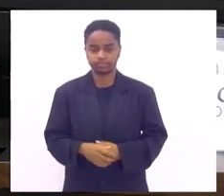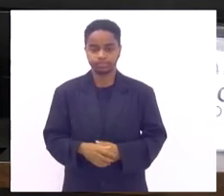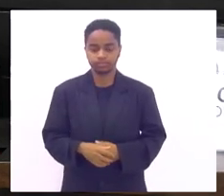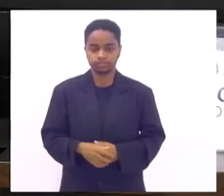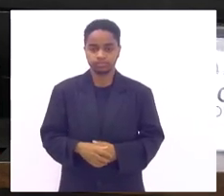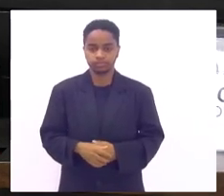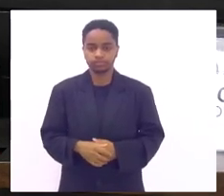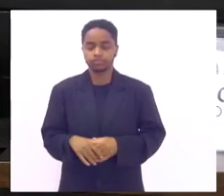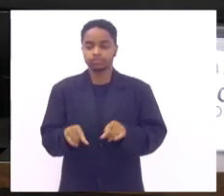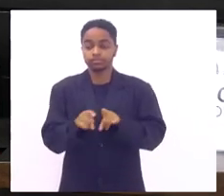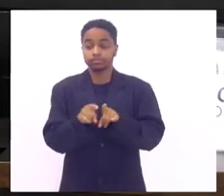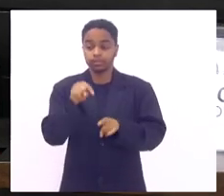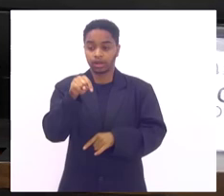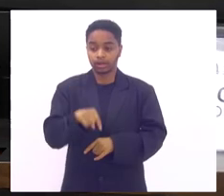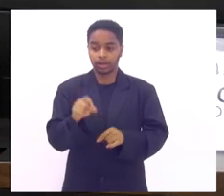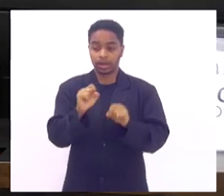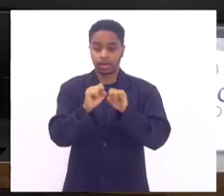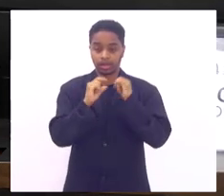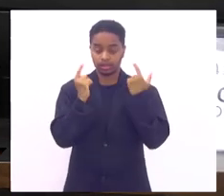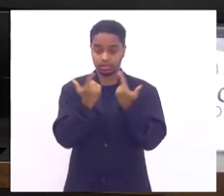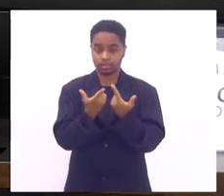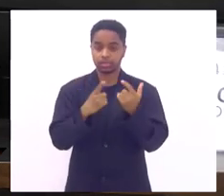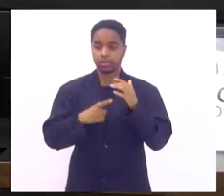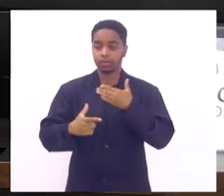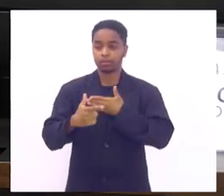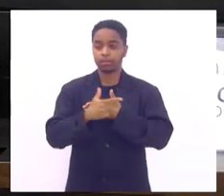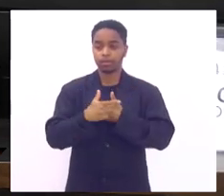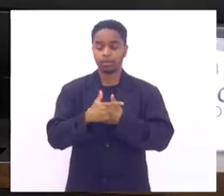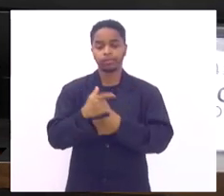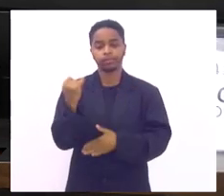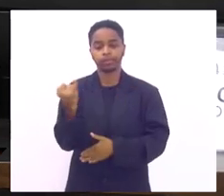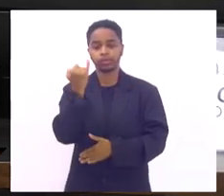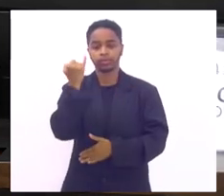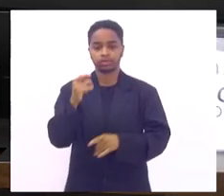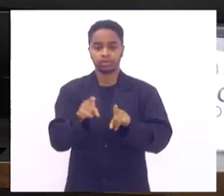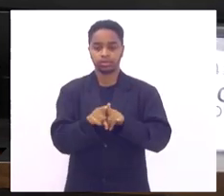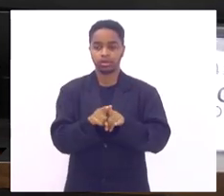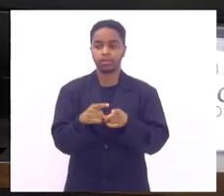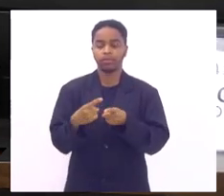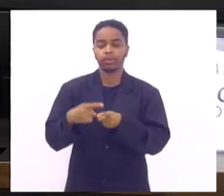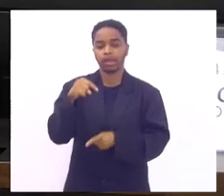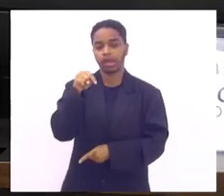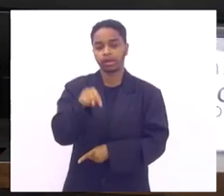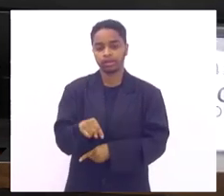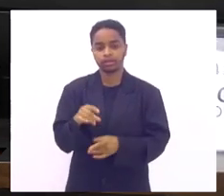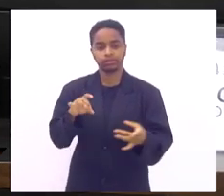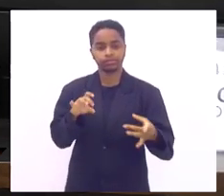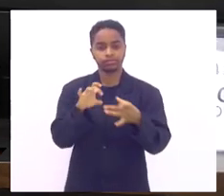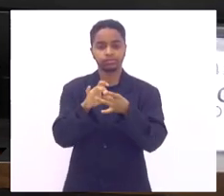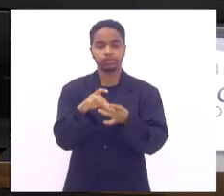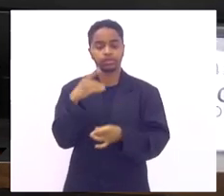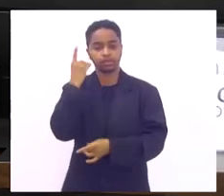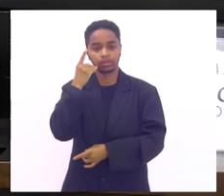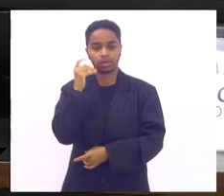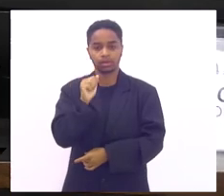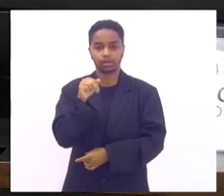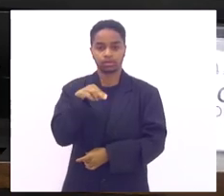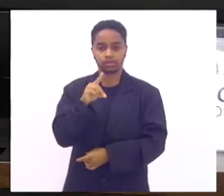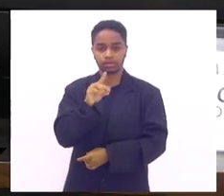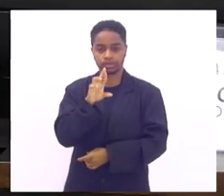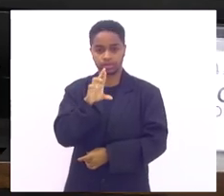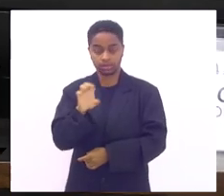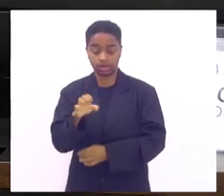Essa casa aqui, ela tem um papel importante. Foi através dela e da aproximação com o deputado André Correia que a